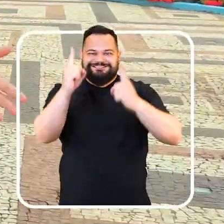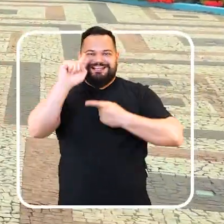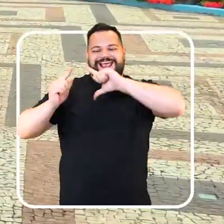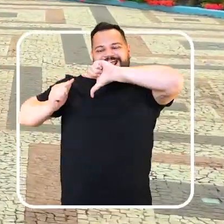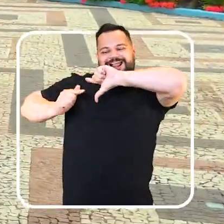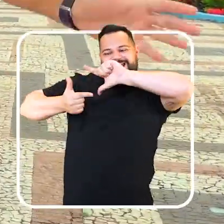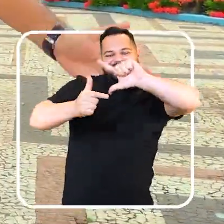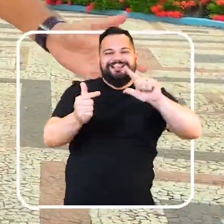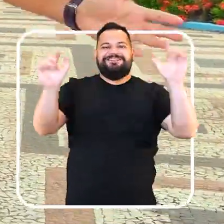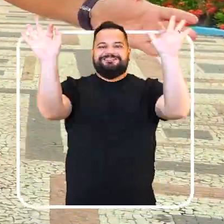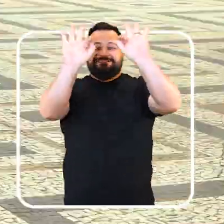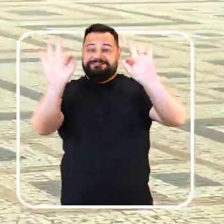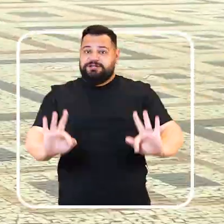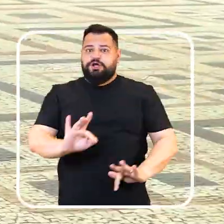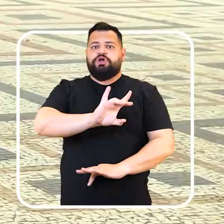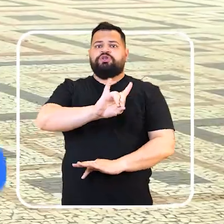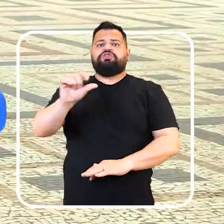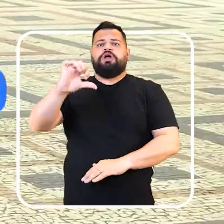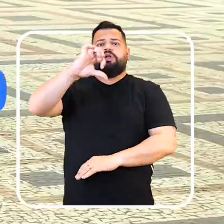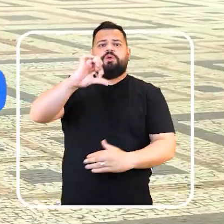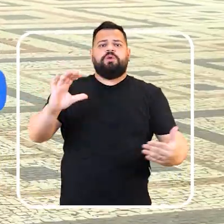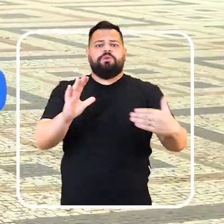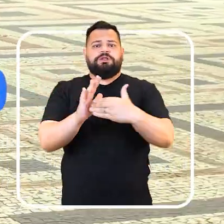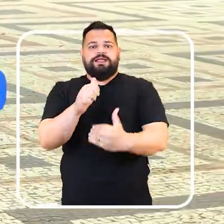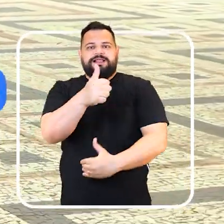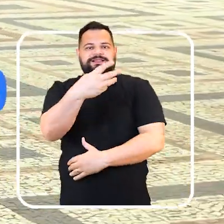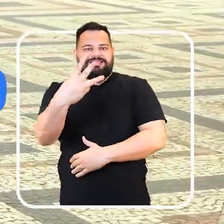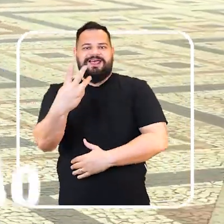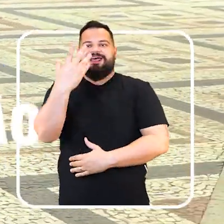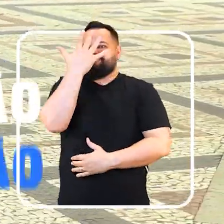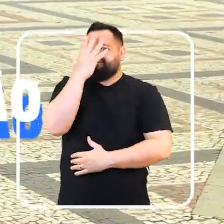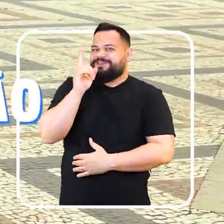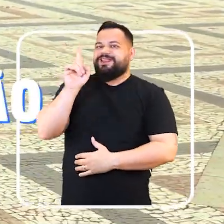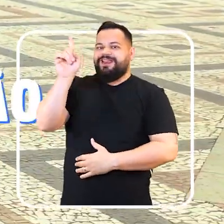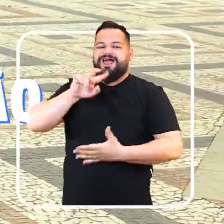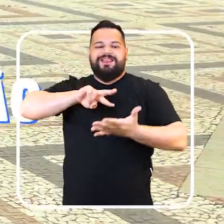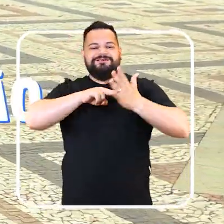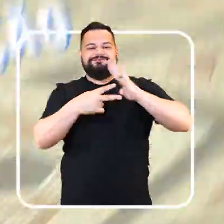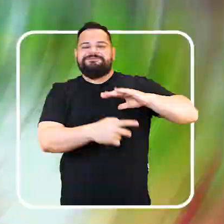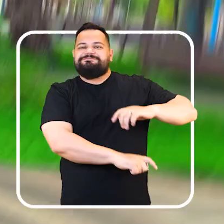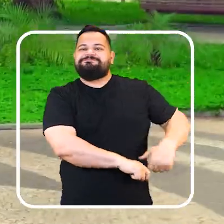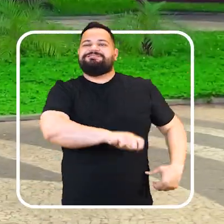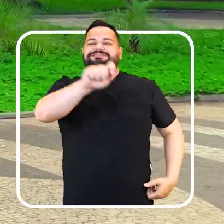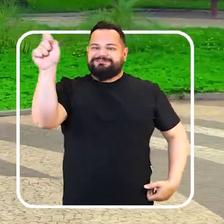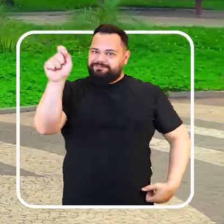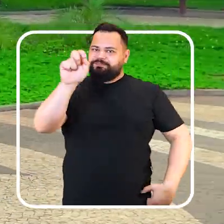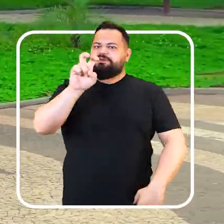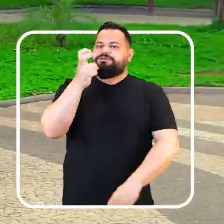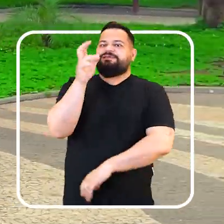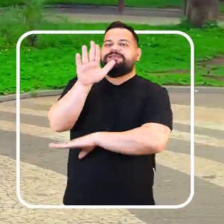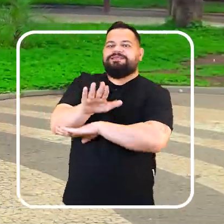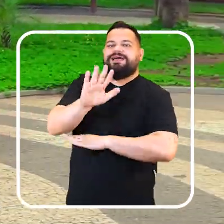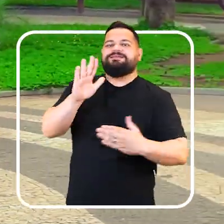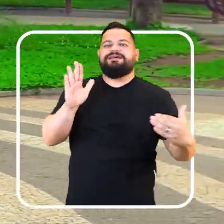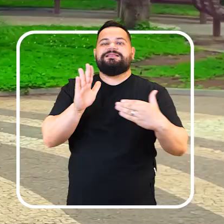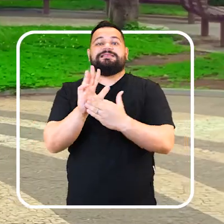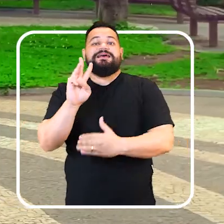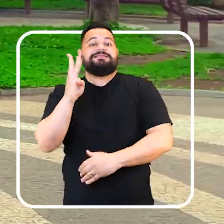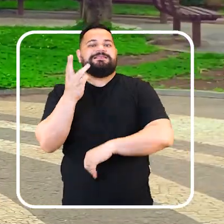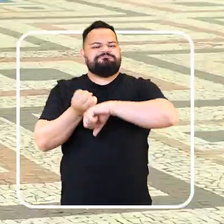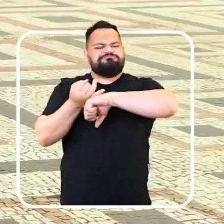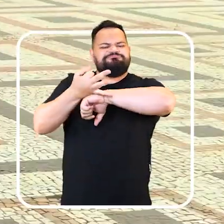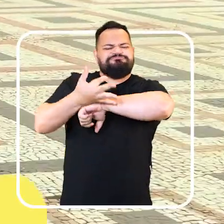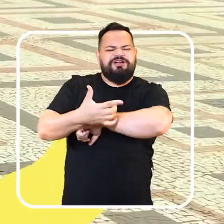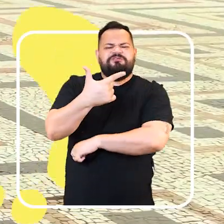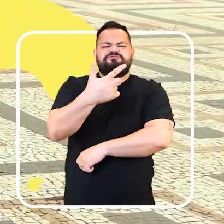Folia. Tradição e alegria. De 9 a 13 de fevereiro, na Praça da Revolução. Das 5 horas da tarde até as 3 horas da